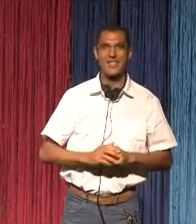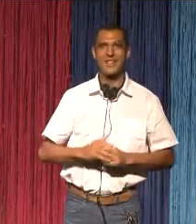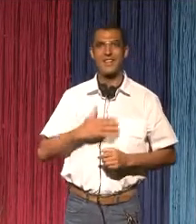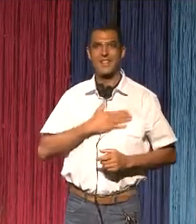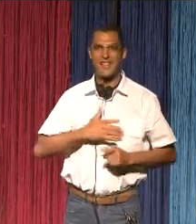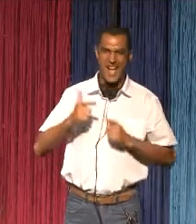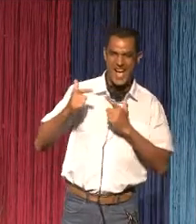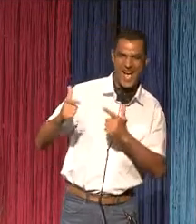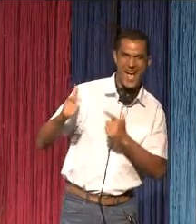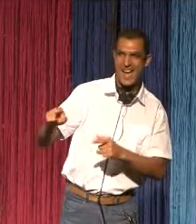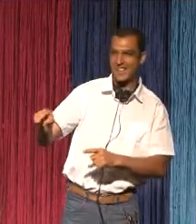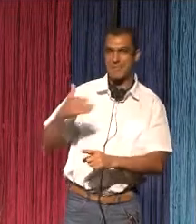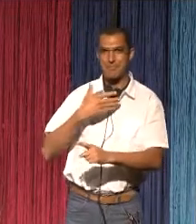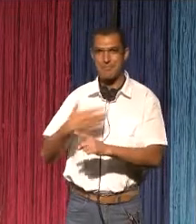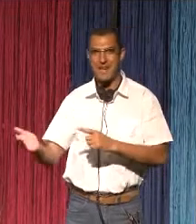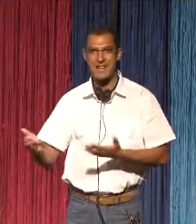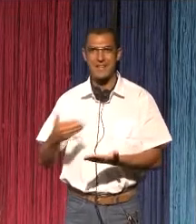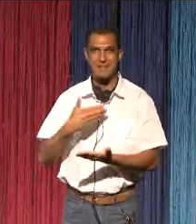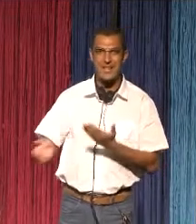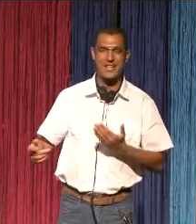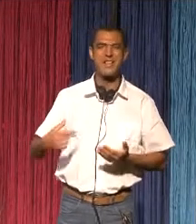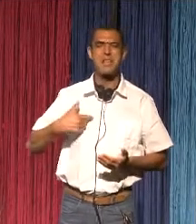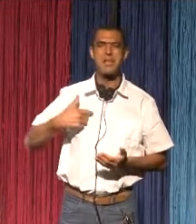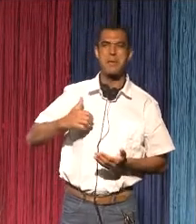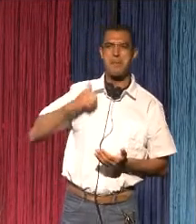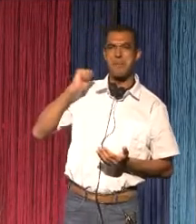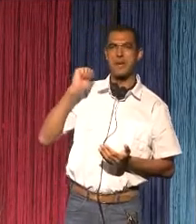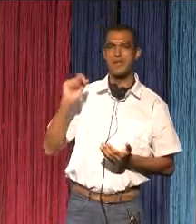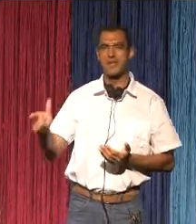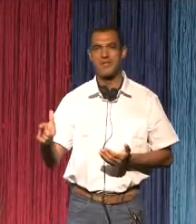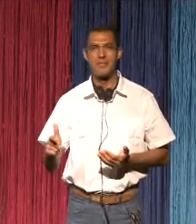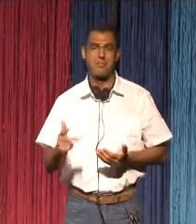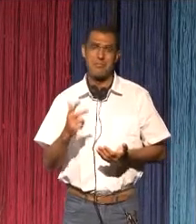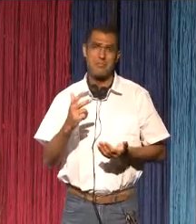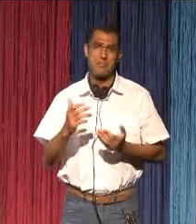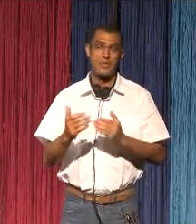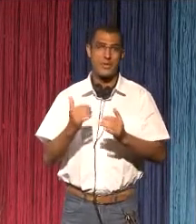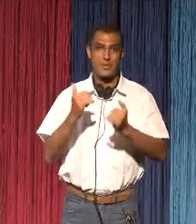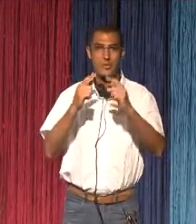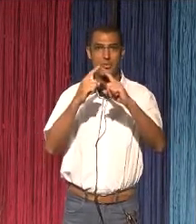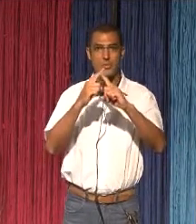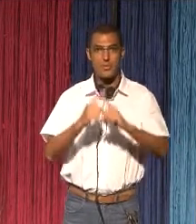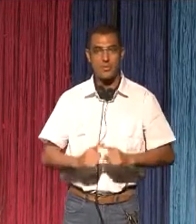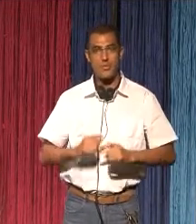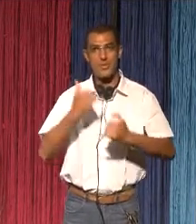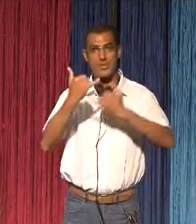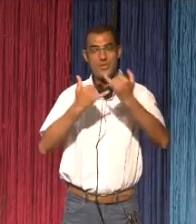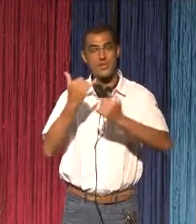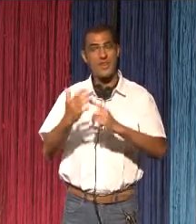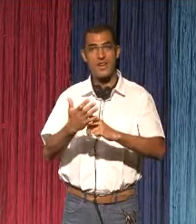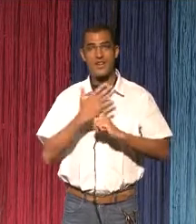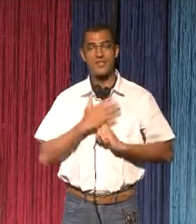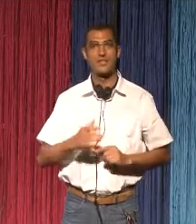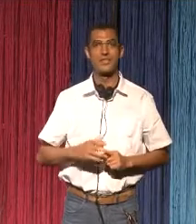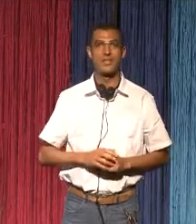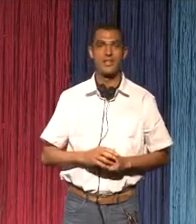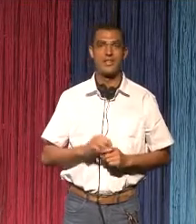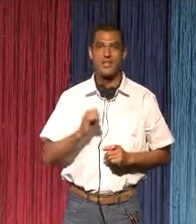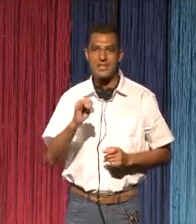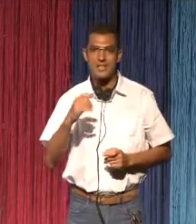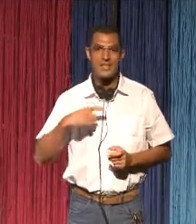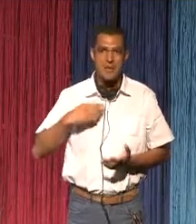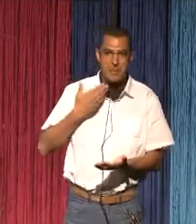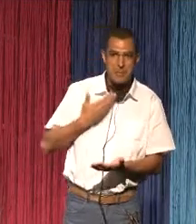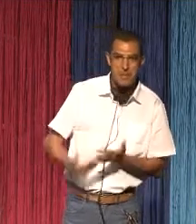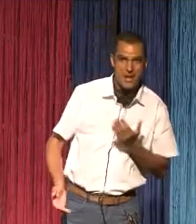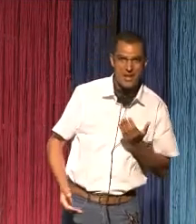a ilusão de que você pode ser melhor do que o outro, né? Com a tristeza de você se sentir inferior